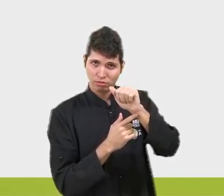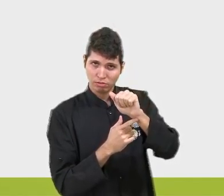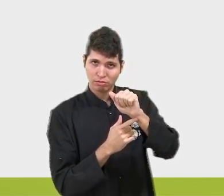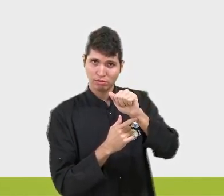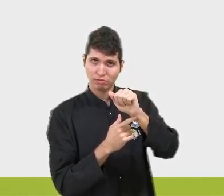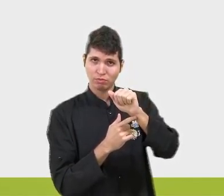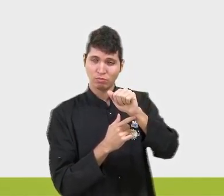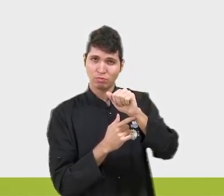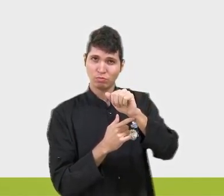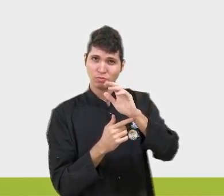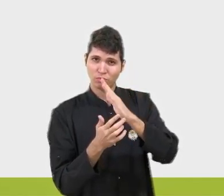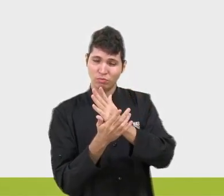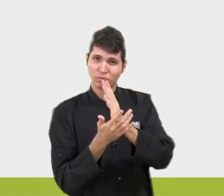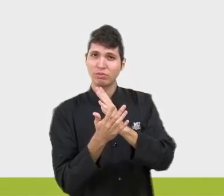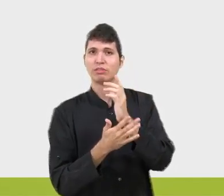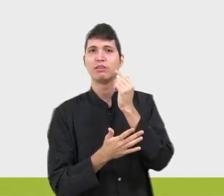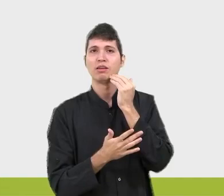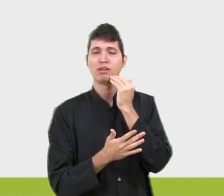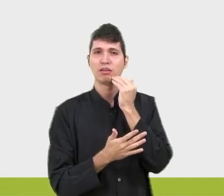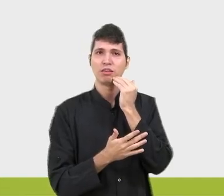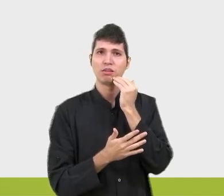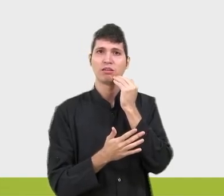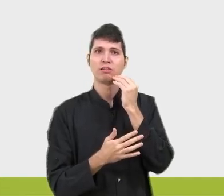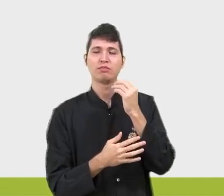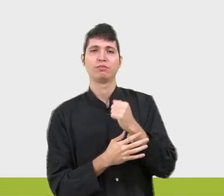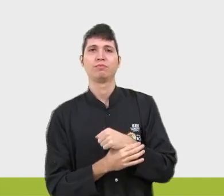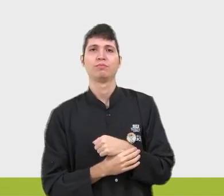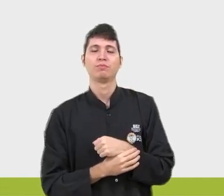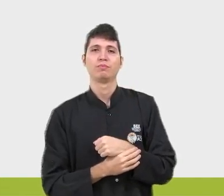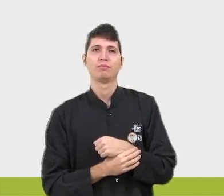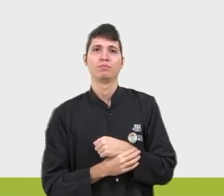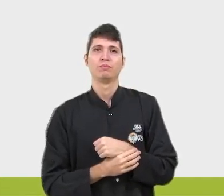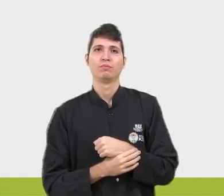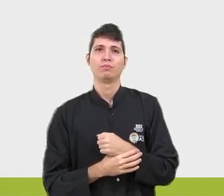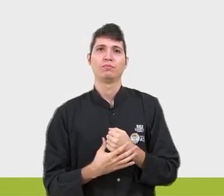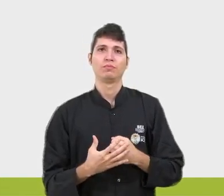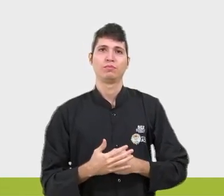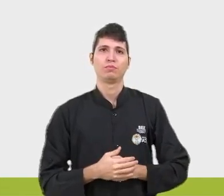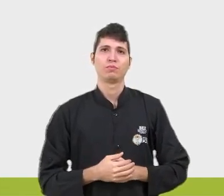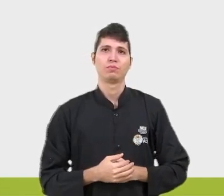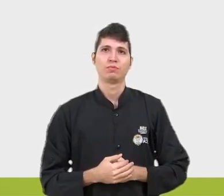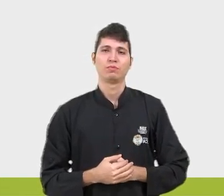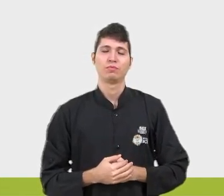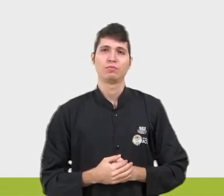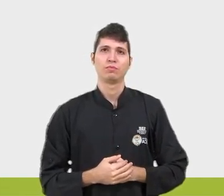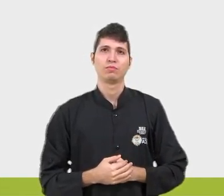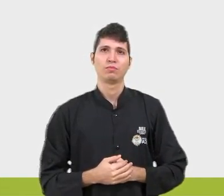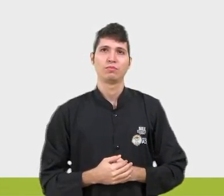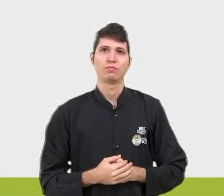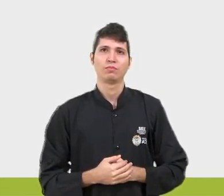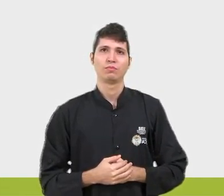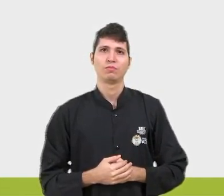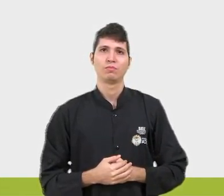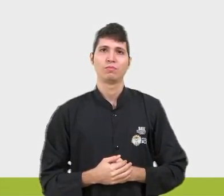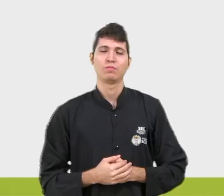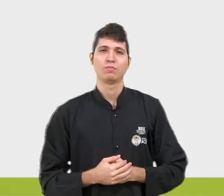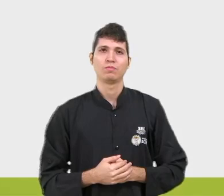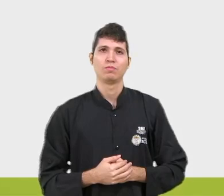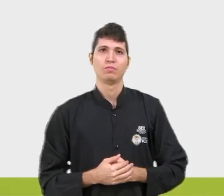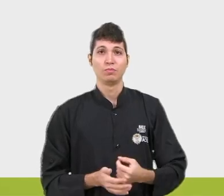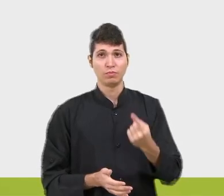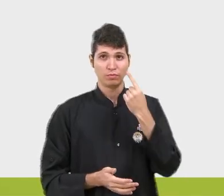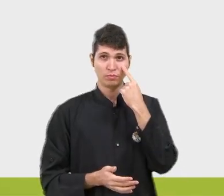inadequações. 4, presença constante, né? Aqui nós temos uma presença regular, aqui nós temos uma